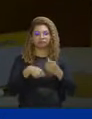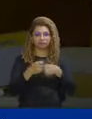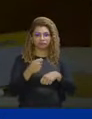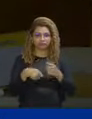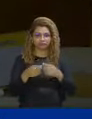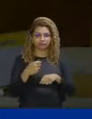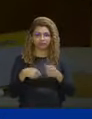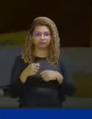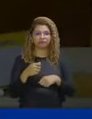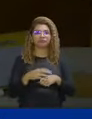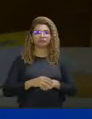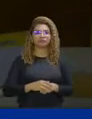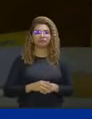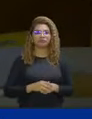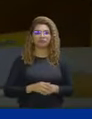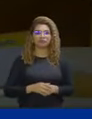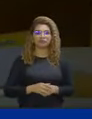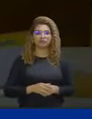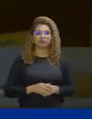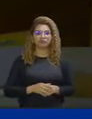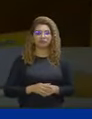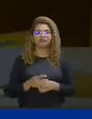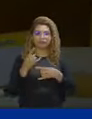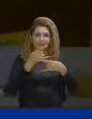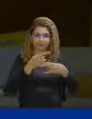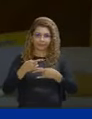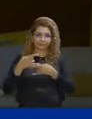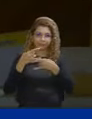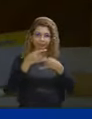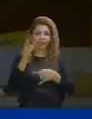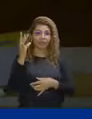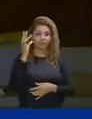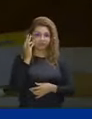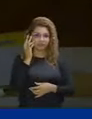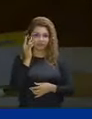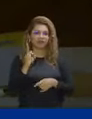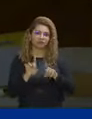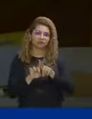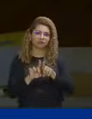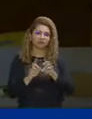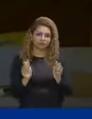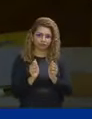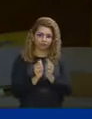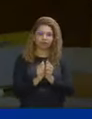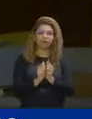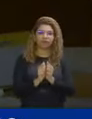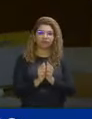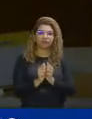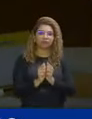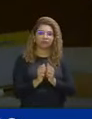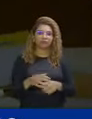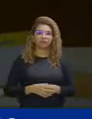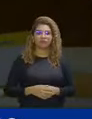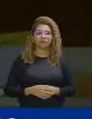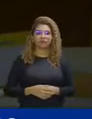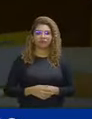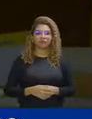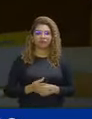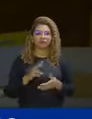também realizada na modalidade híbrida, e submeto a apreciação da ata